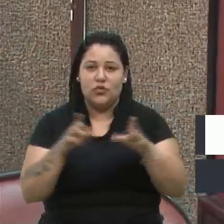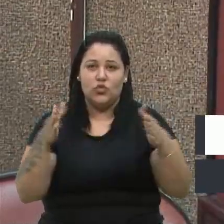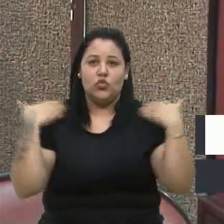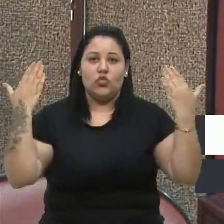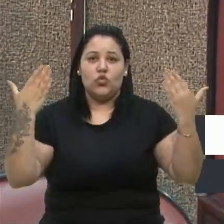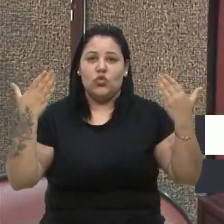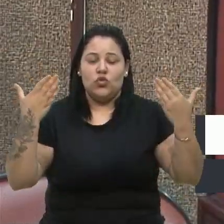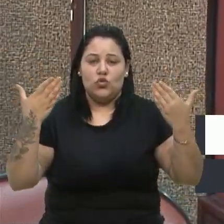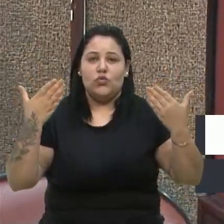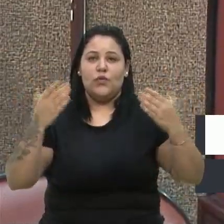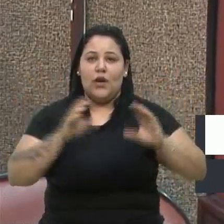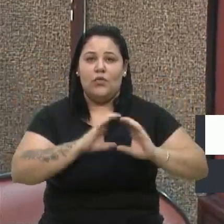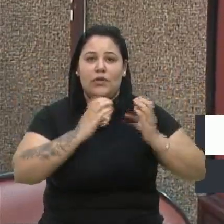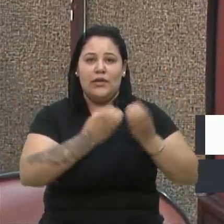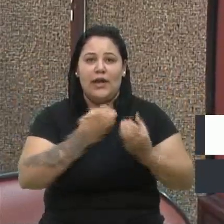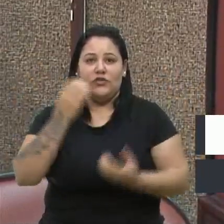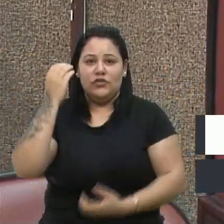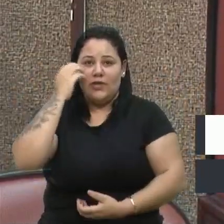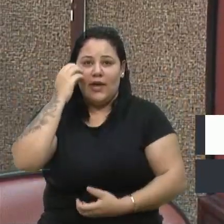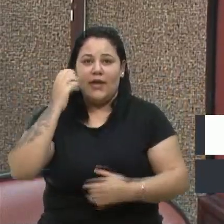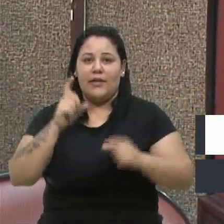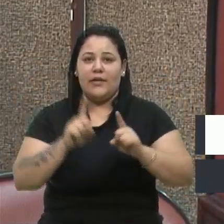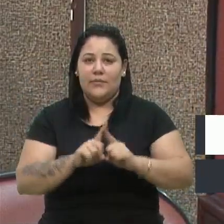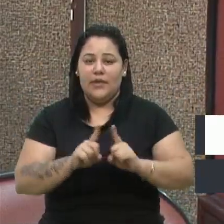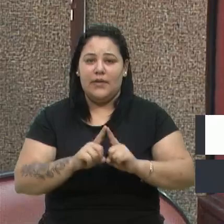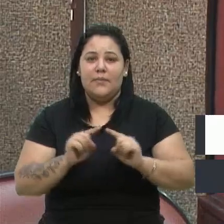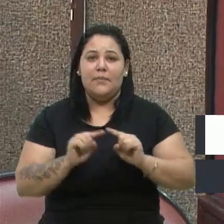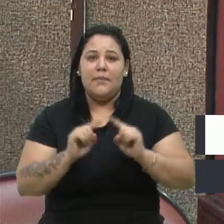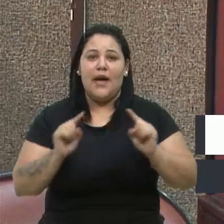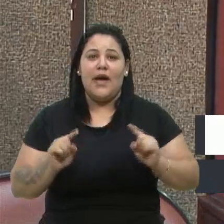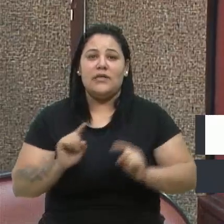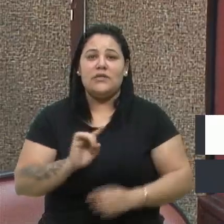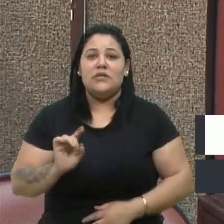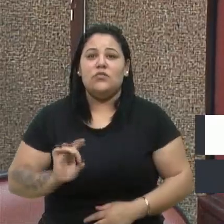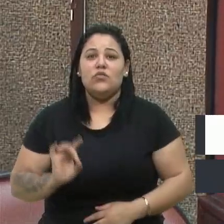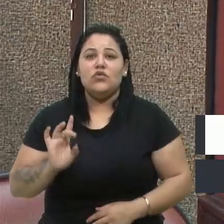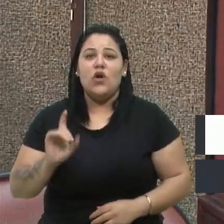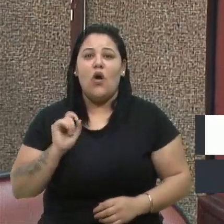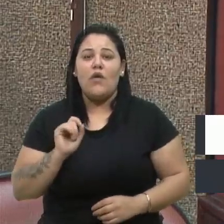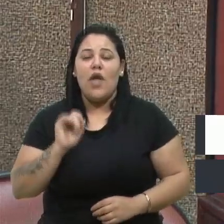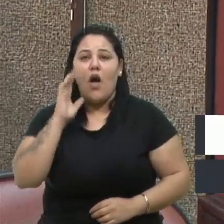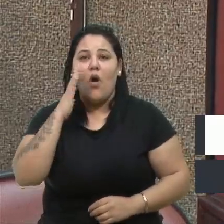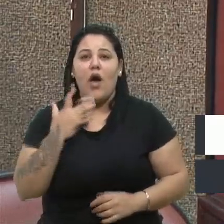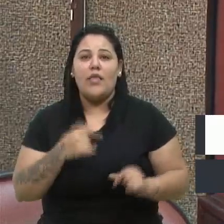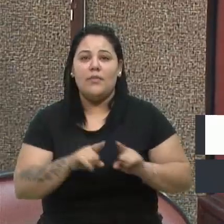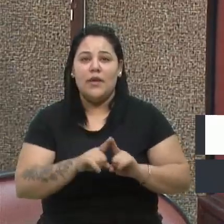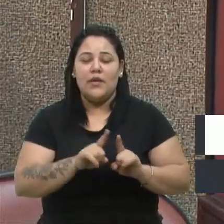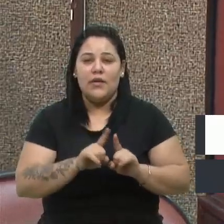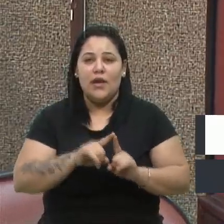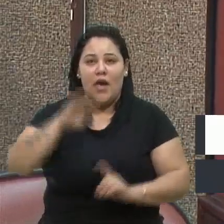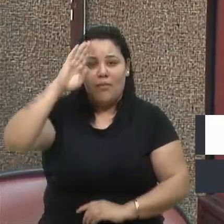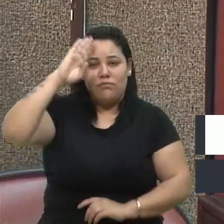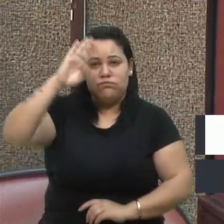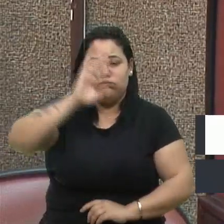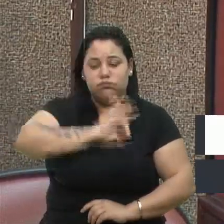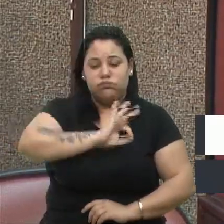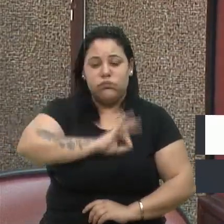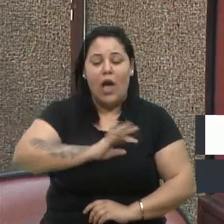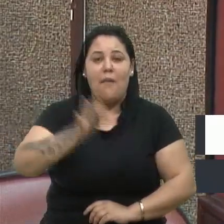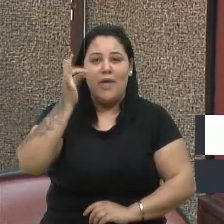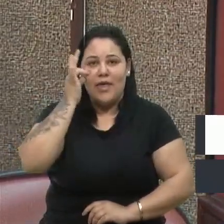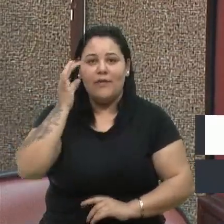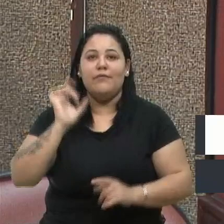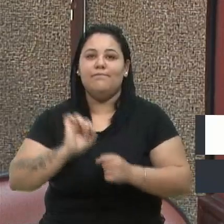notadamente a comunidade lá de Ana Rec, mas não só nesses casos, né? A Brigada Militar está presente, fazendo